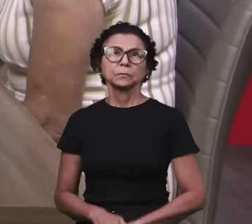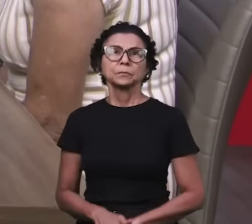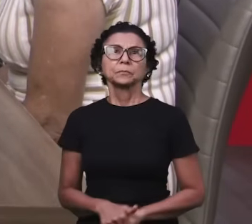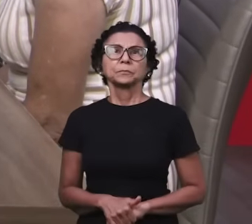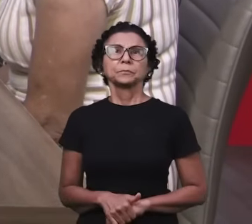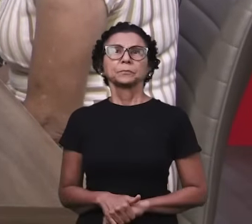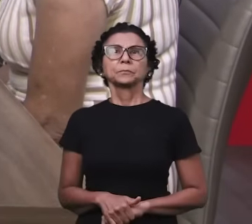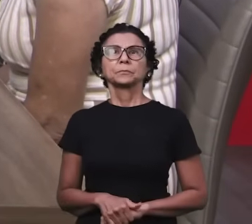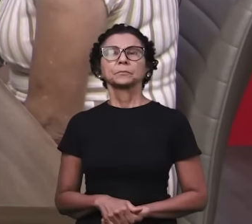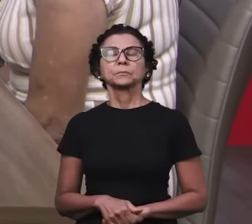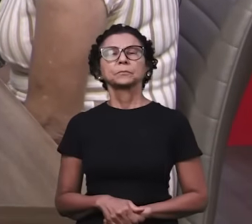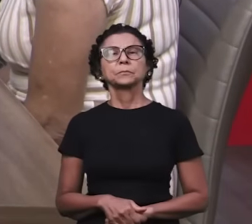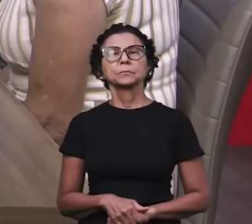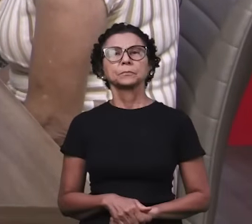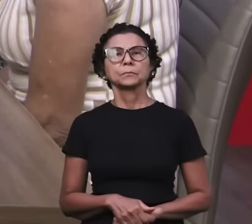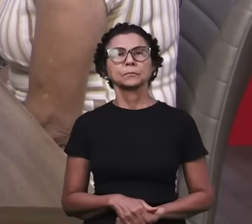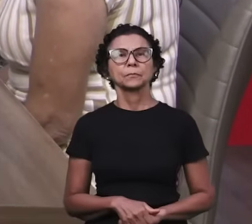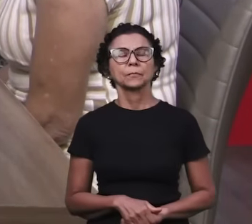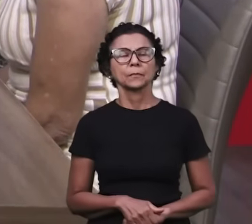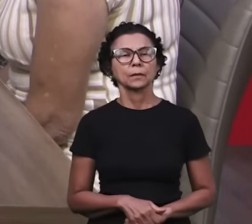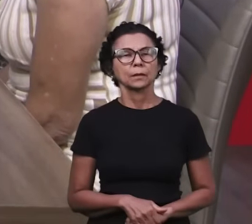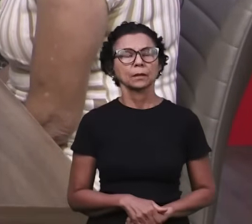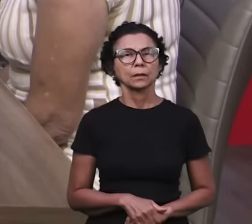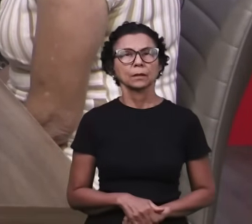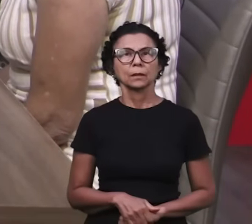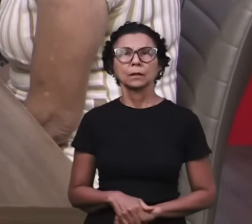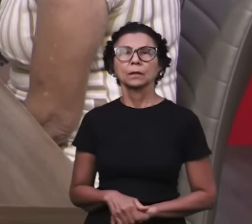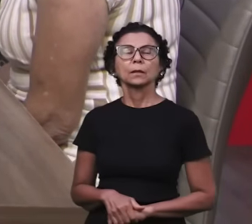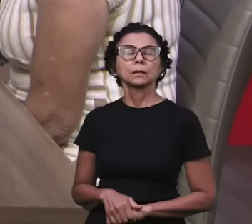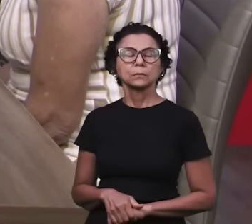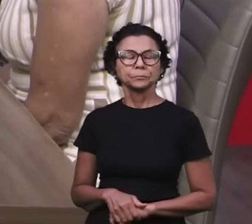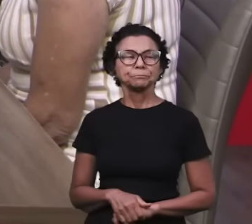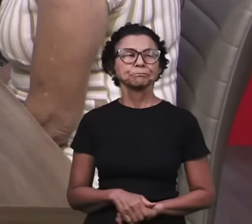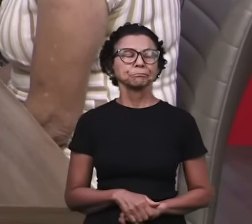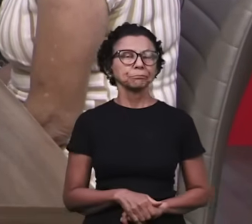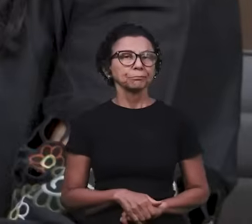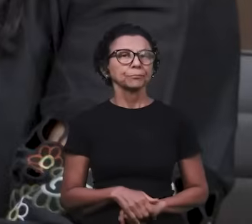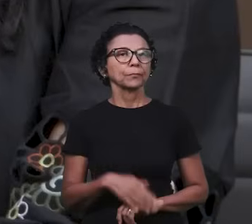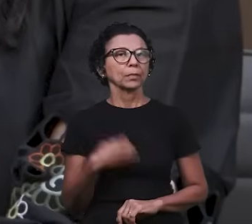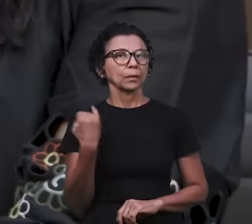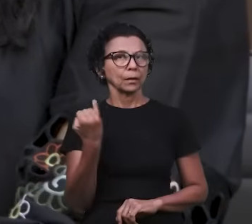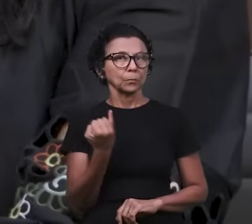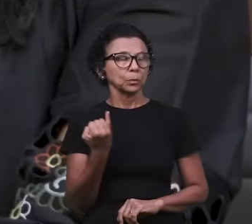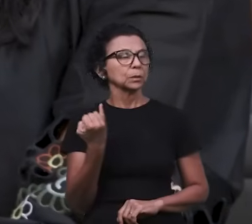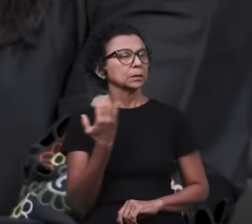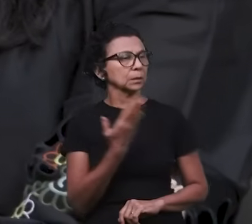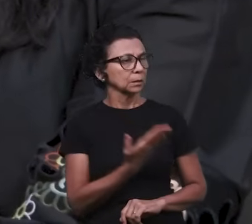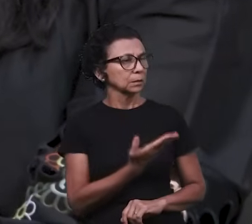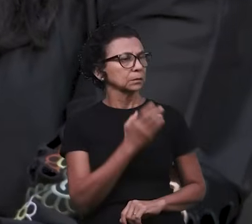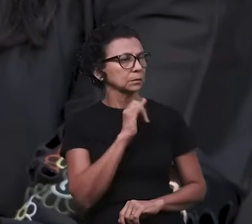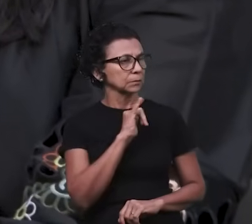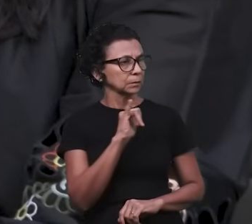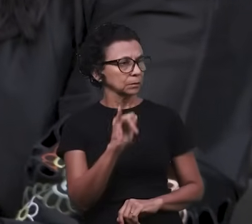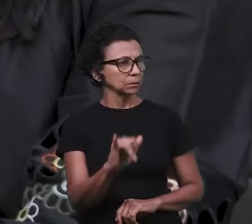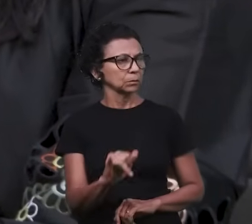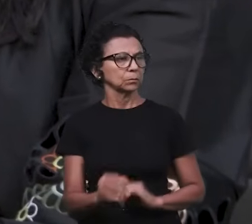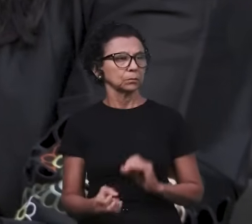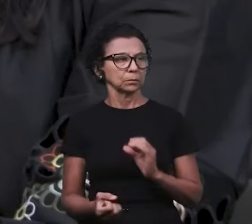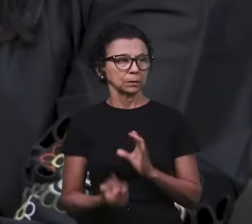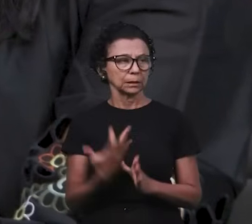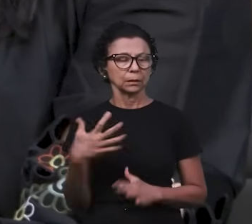toca num ponto muito importante, que é criar um ambiente de conversa, de vínculo,